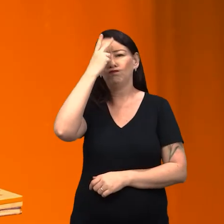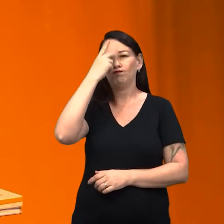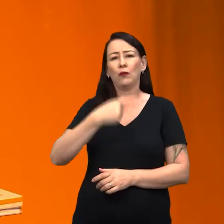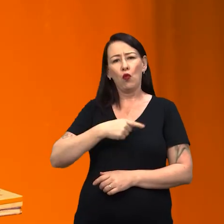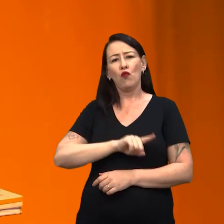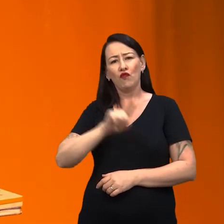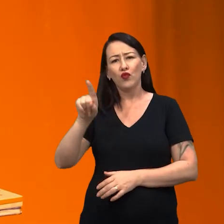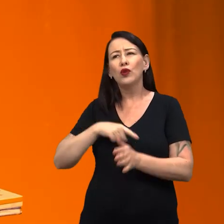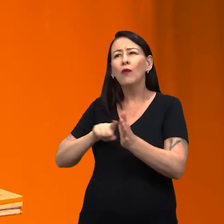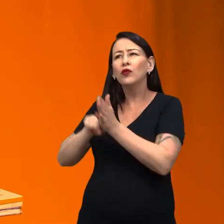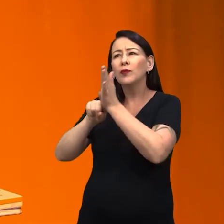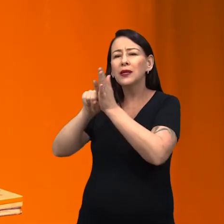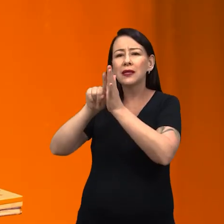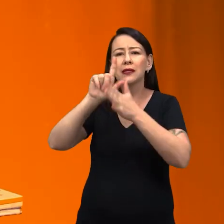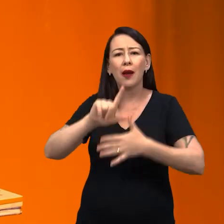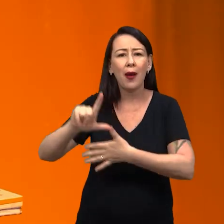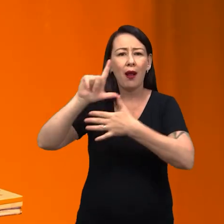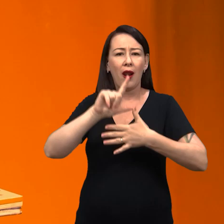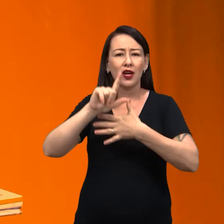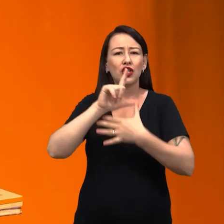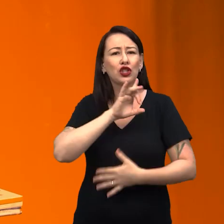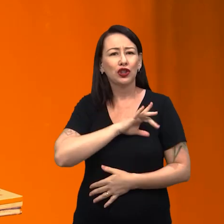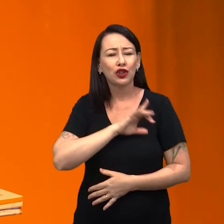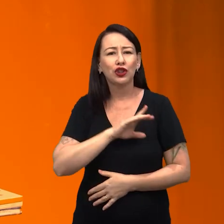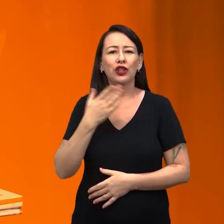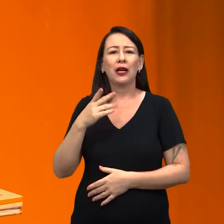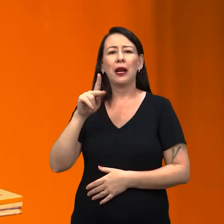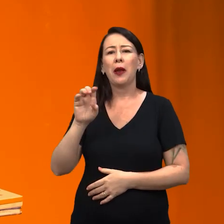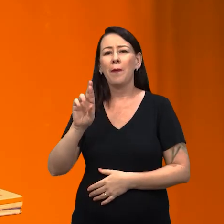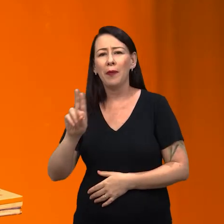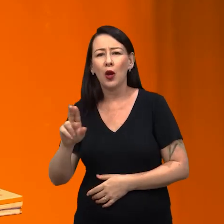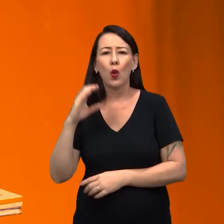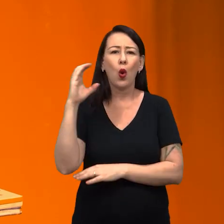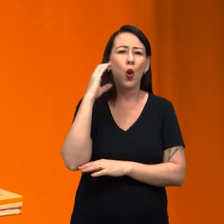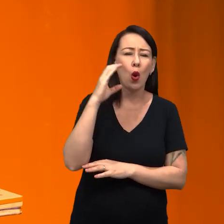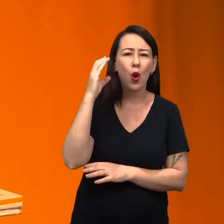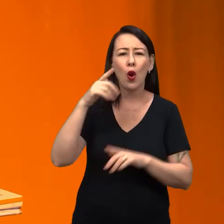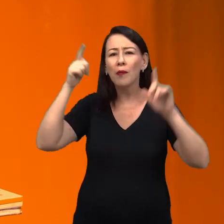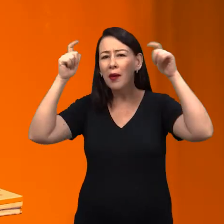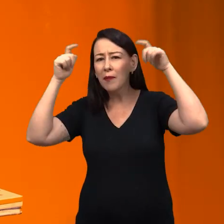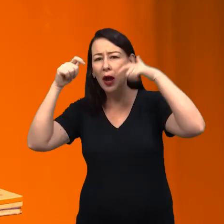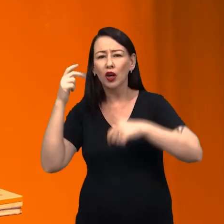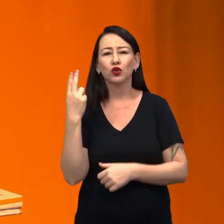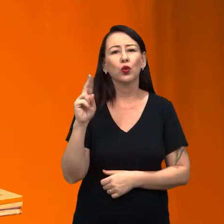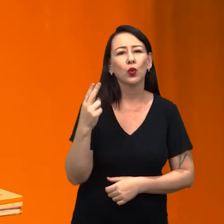da América Latina, Chile, Peru, Bolívia, Colômbia, México, Uruguai.